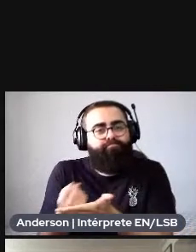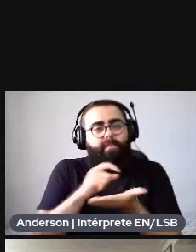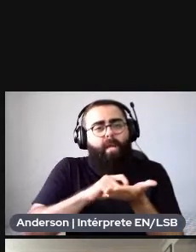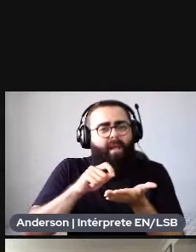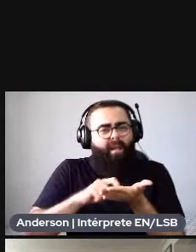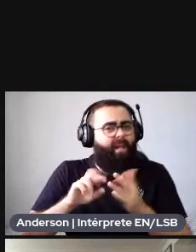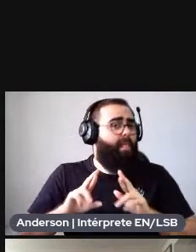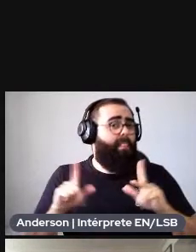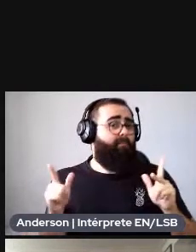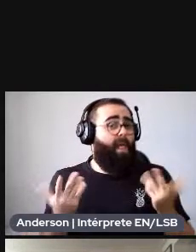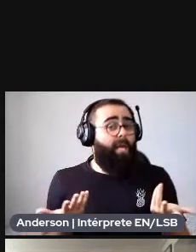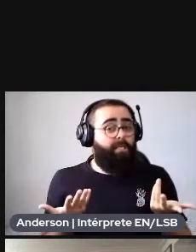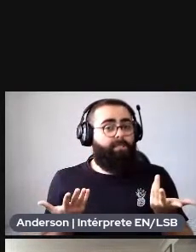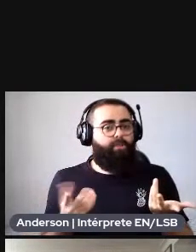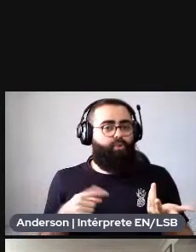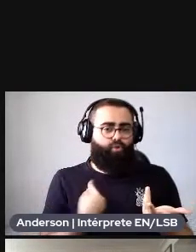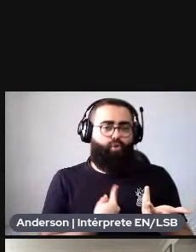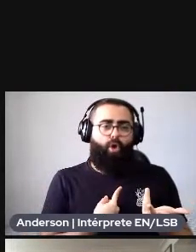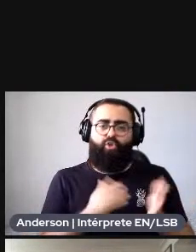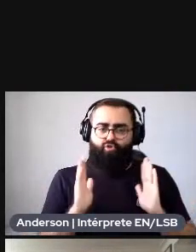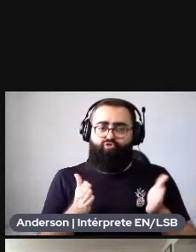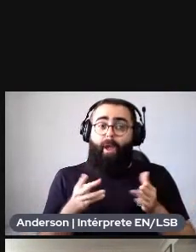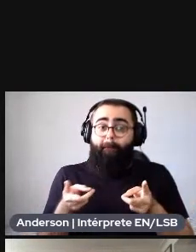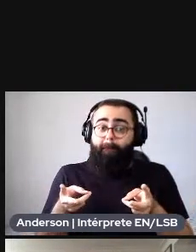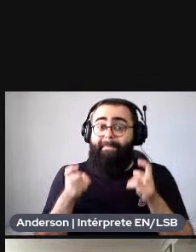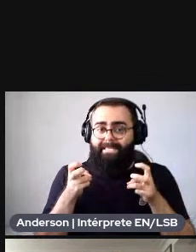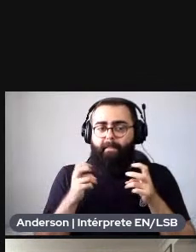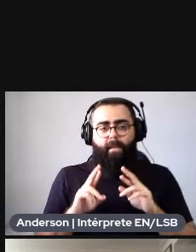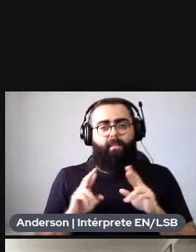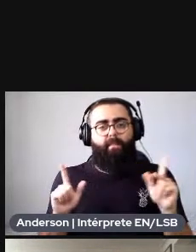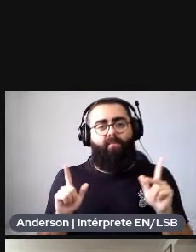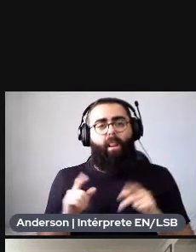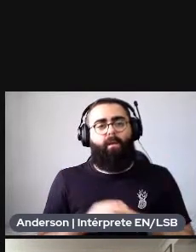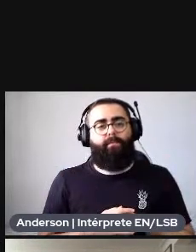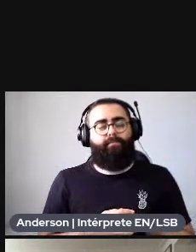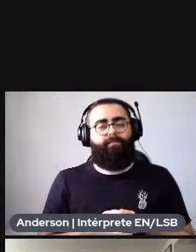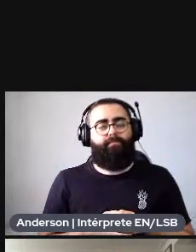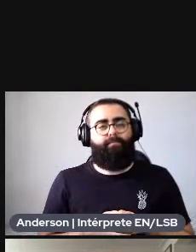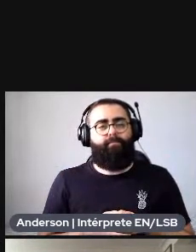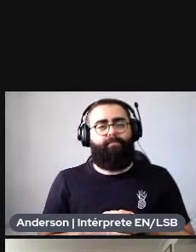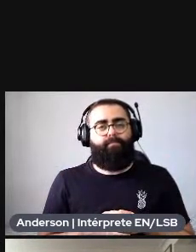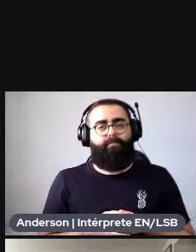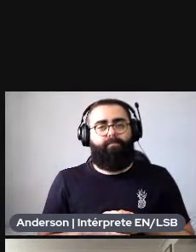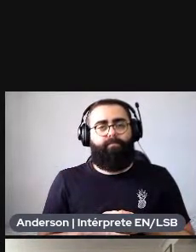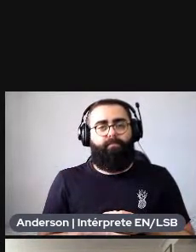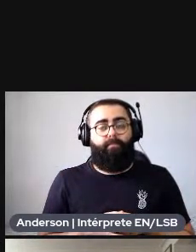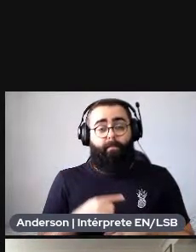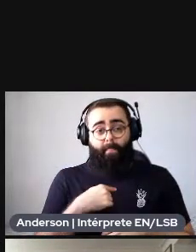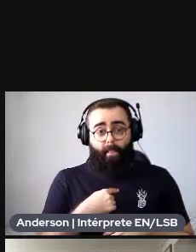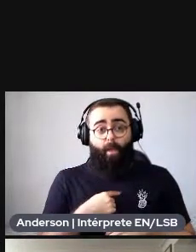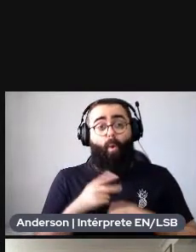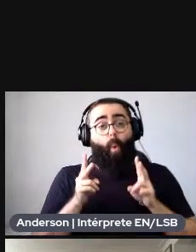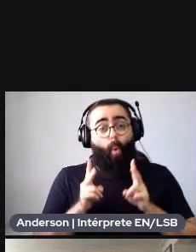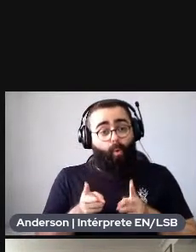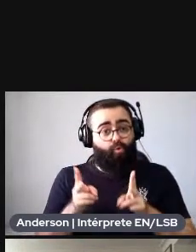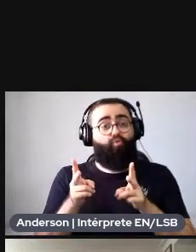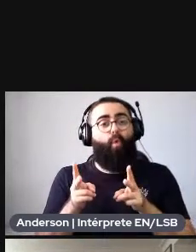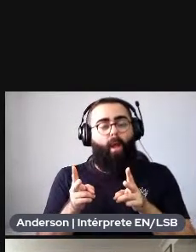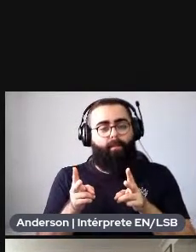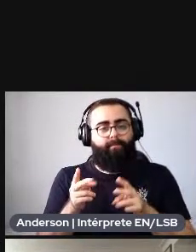que identificamos. Portanto, como continuar com este aspecto, como lidar com isto teoricamente,